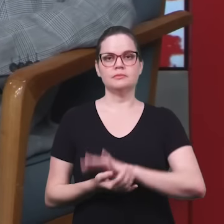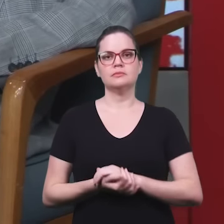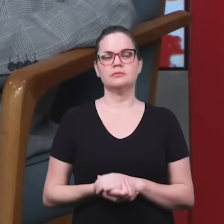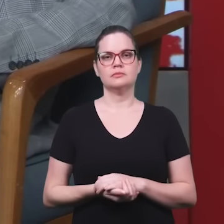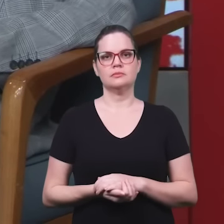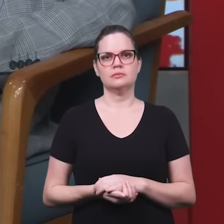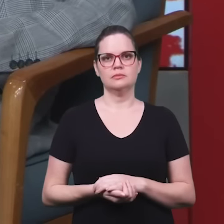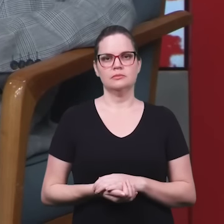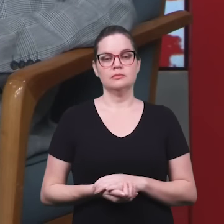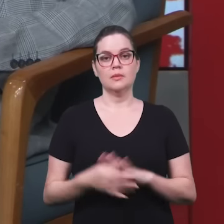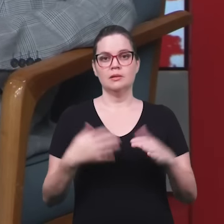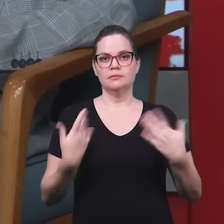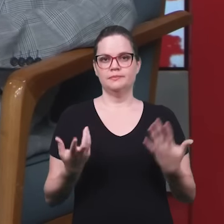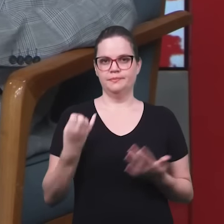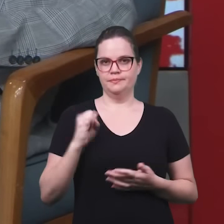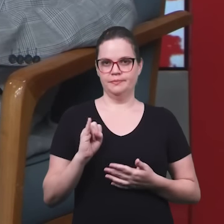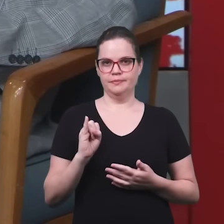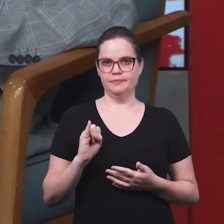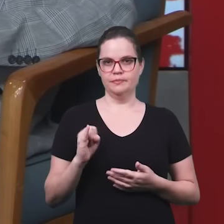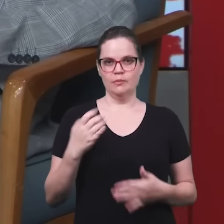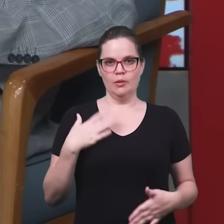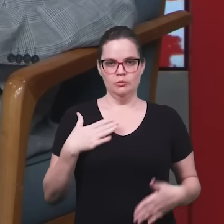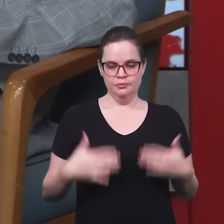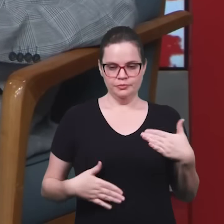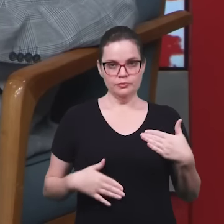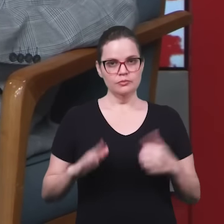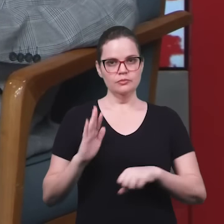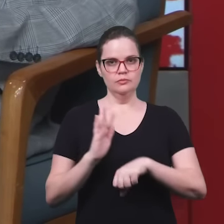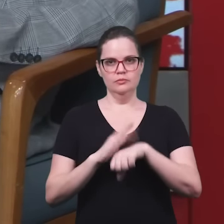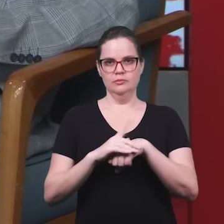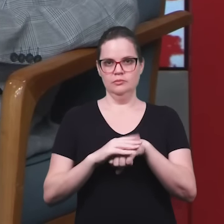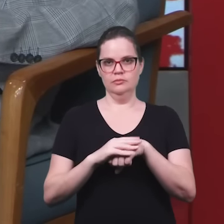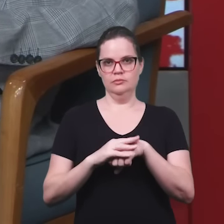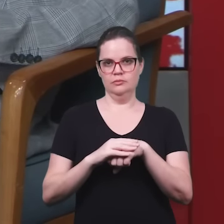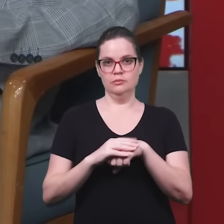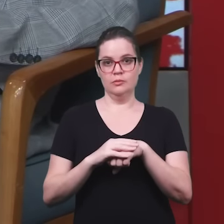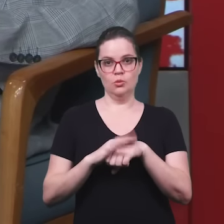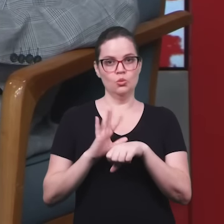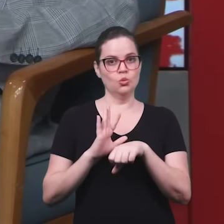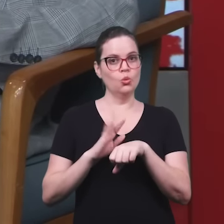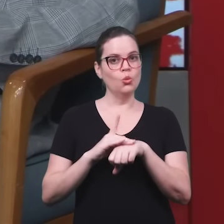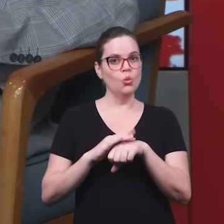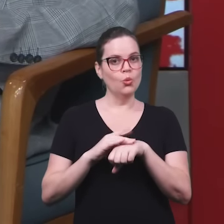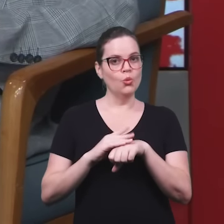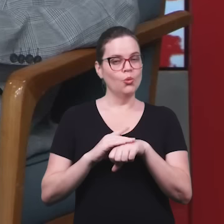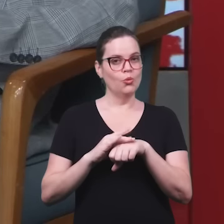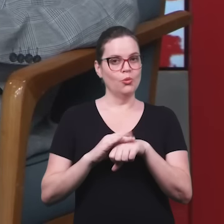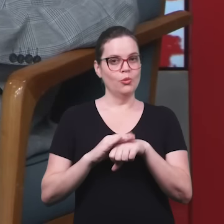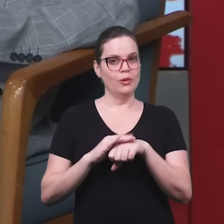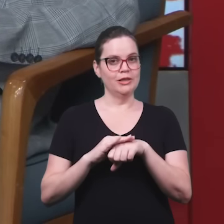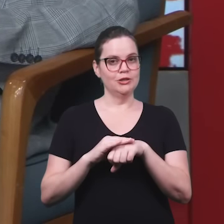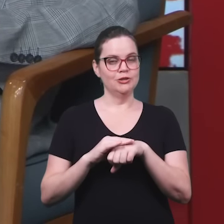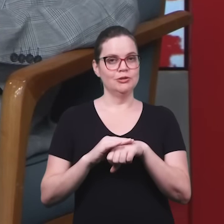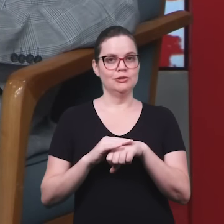Quando o corpo adoece, as doenças são